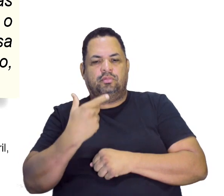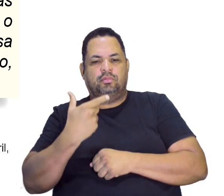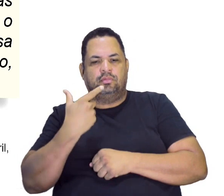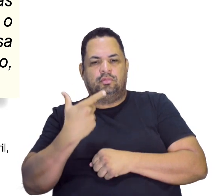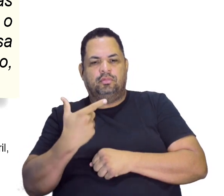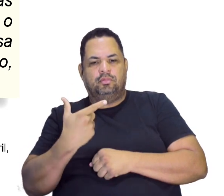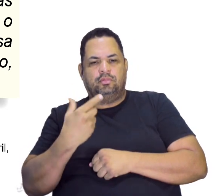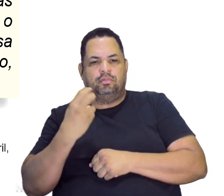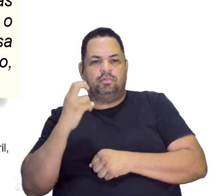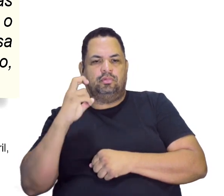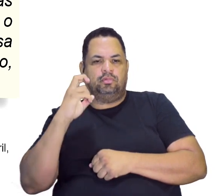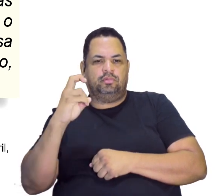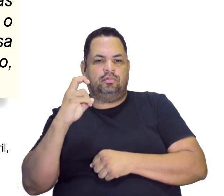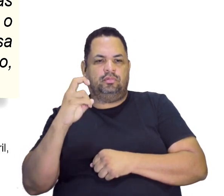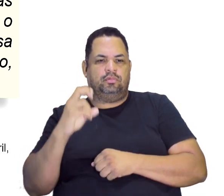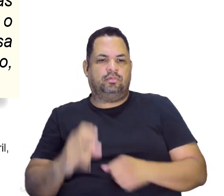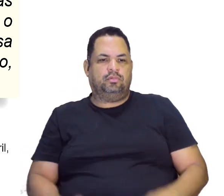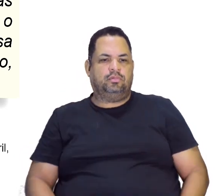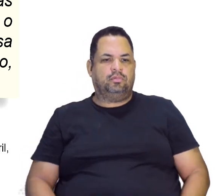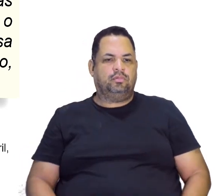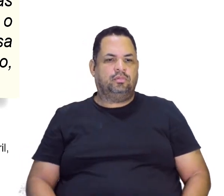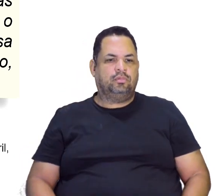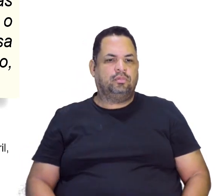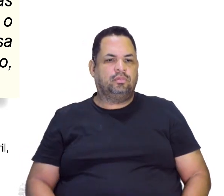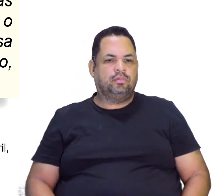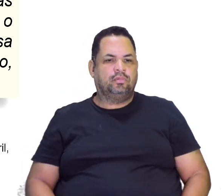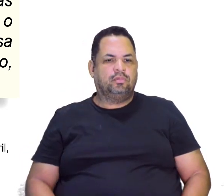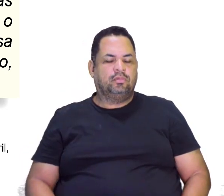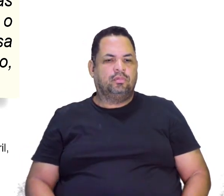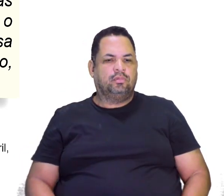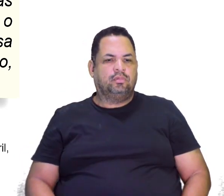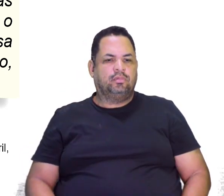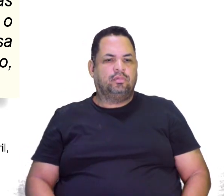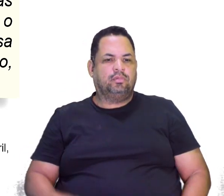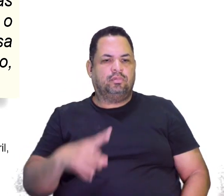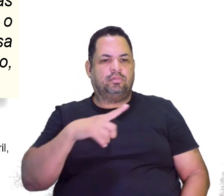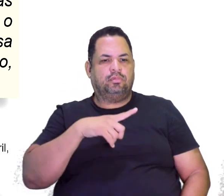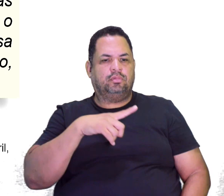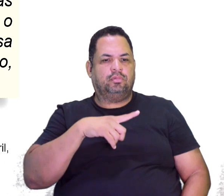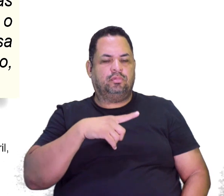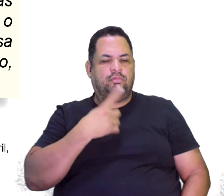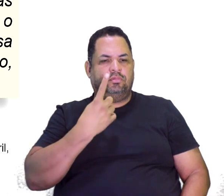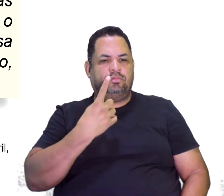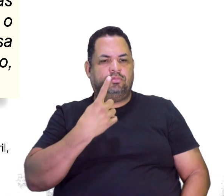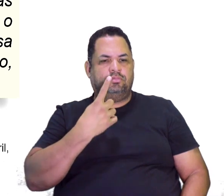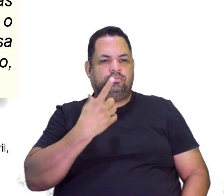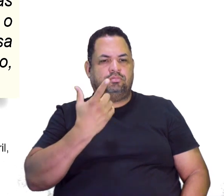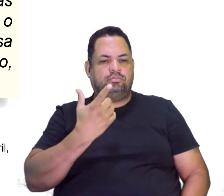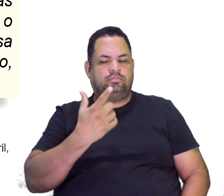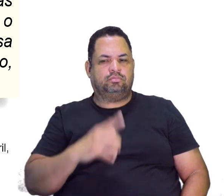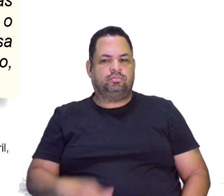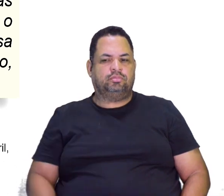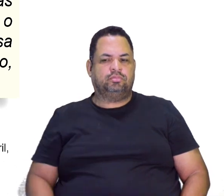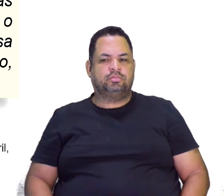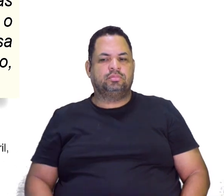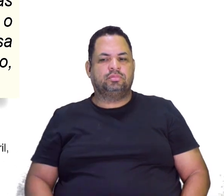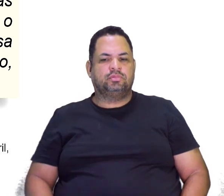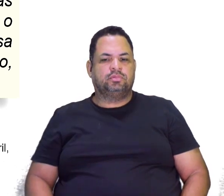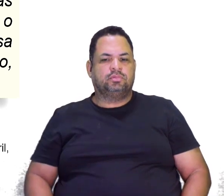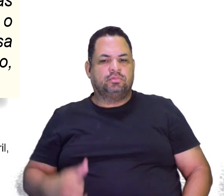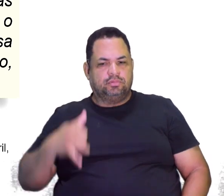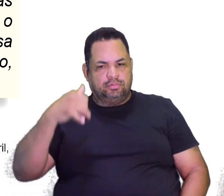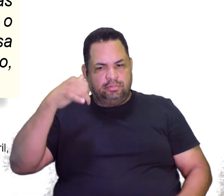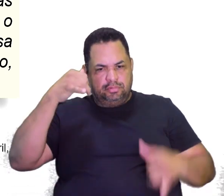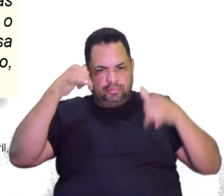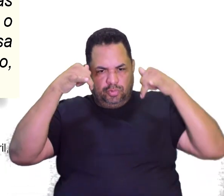totalmente atípico né existe na vida real um touro totalmente branco desse jeito aí com o